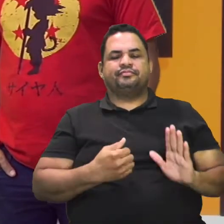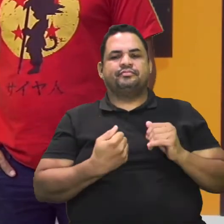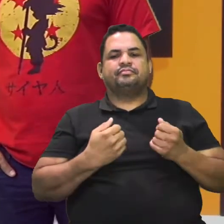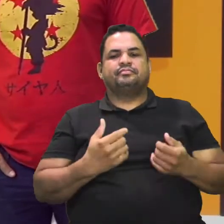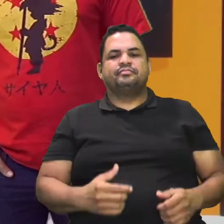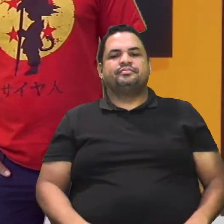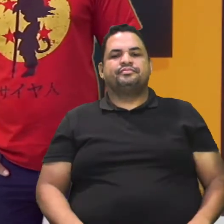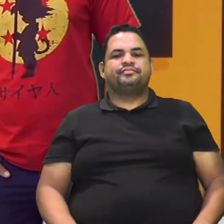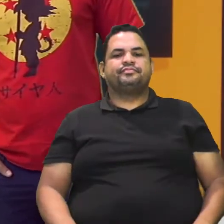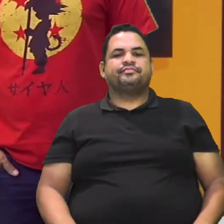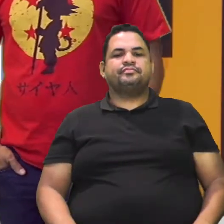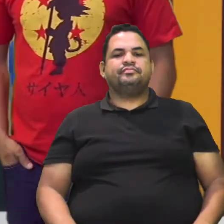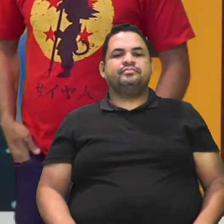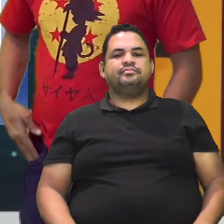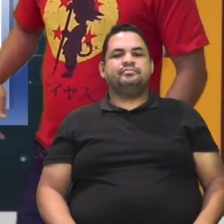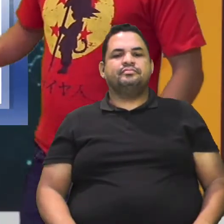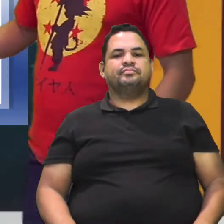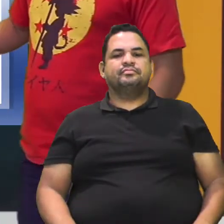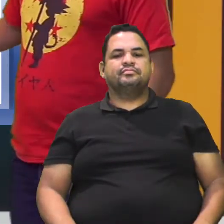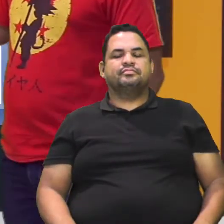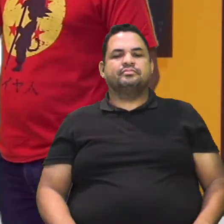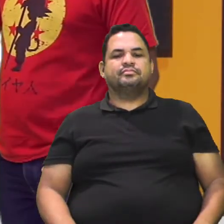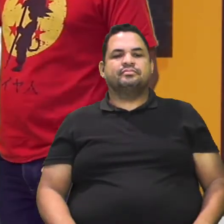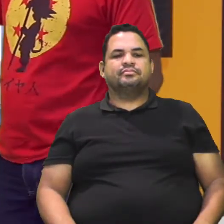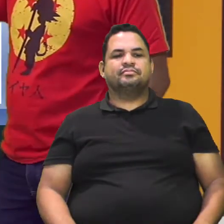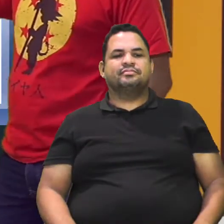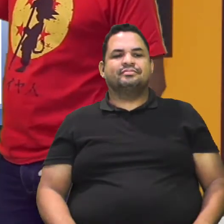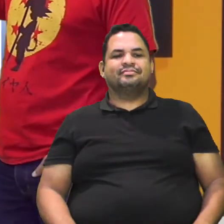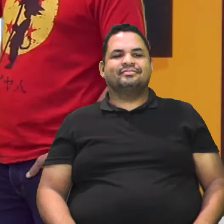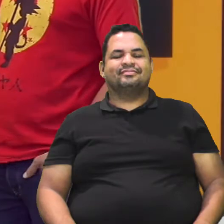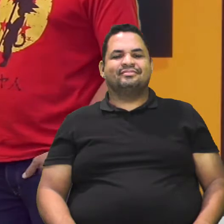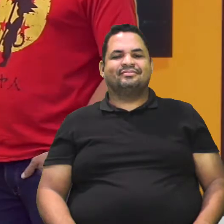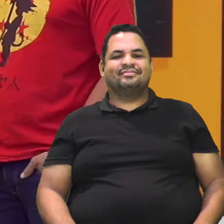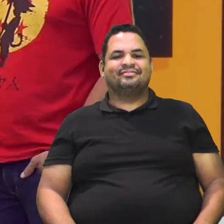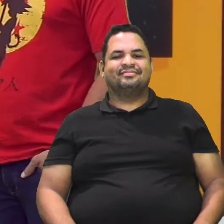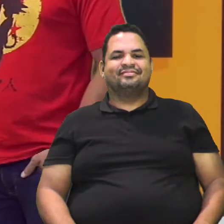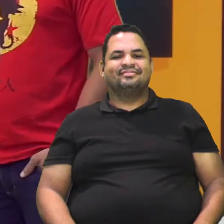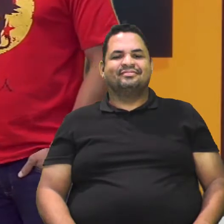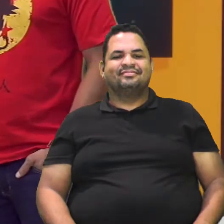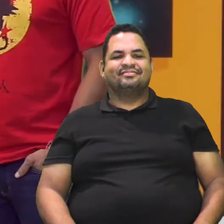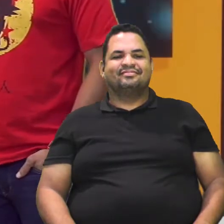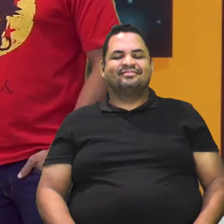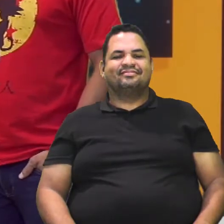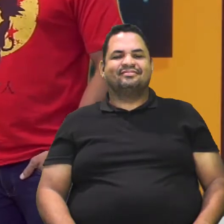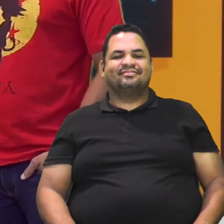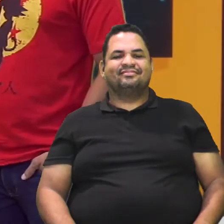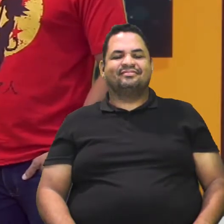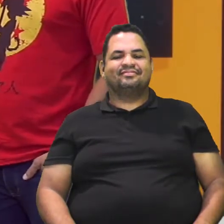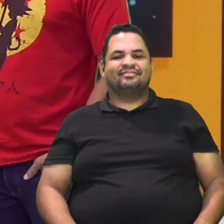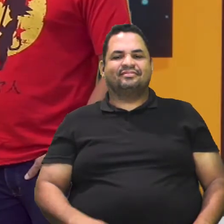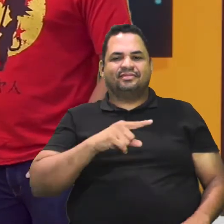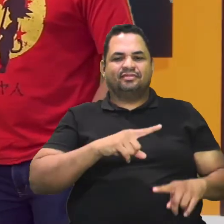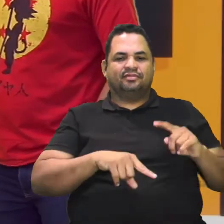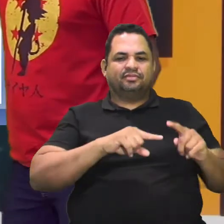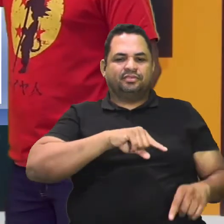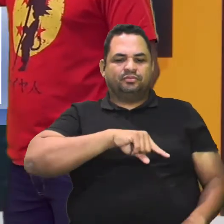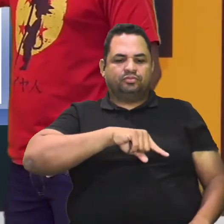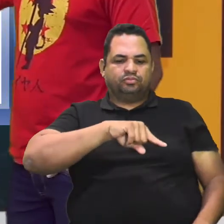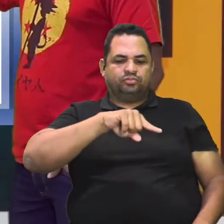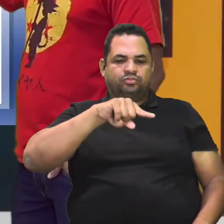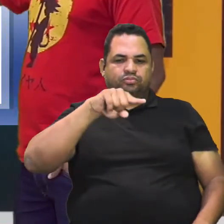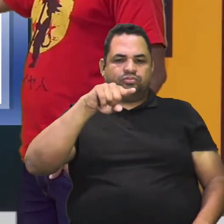eles? Vamos, né? Fácil. Olha lá. Olha lá. Hello, motor. E aí? O objeto subiu, queda